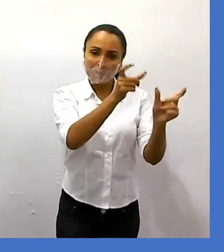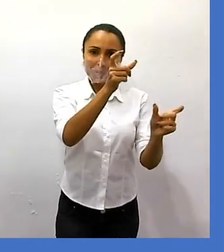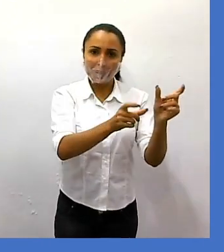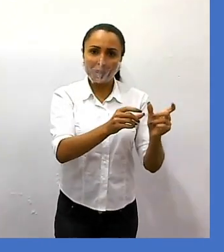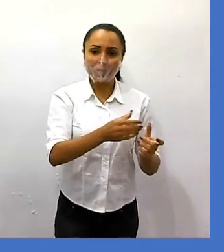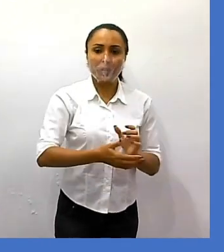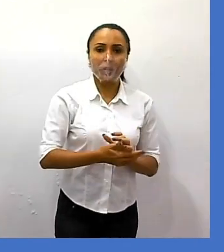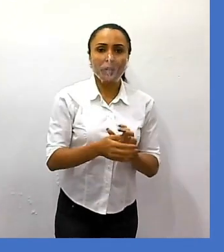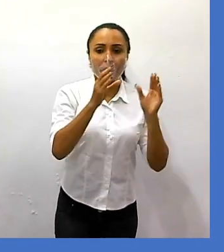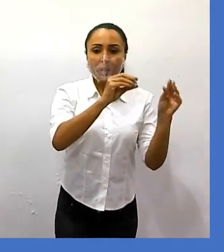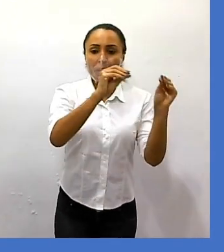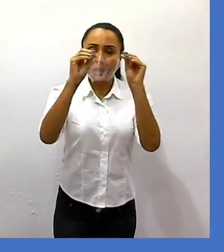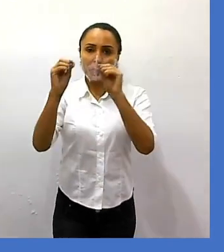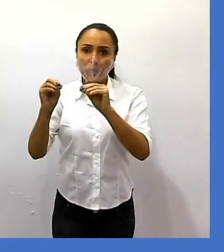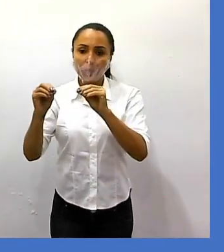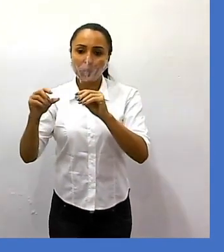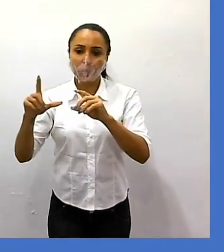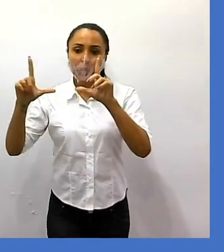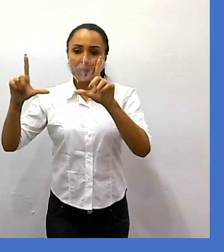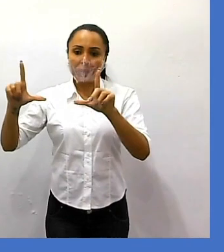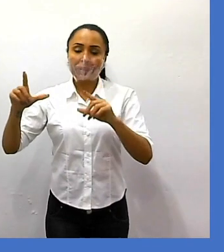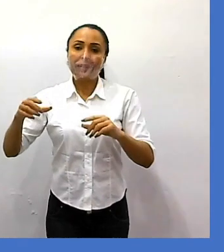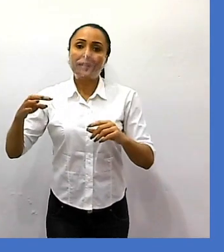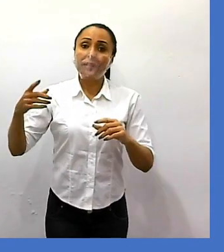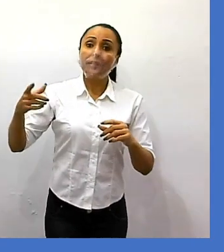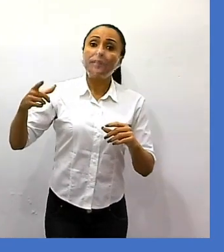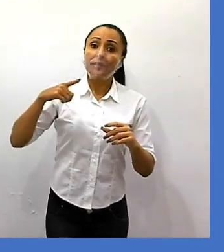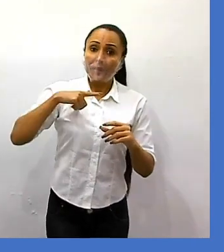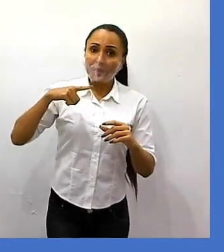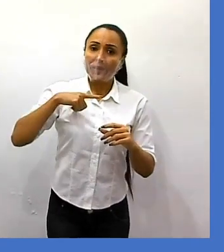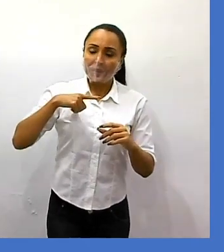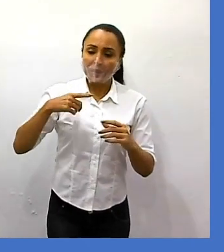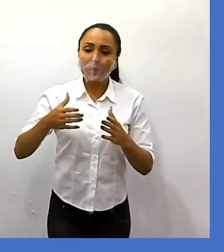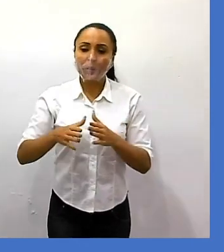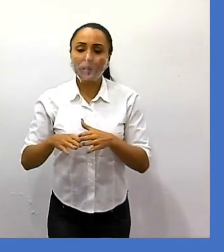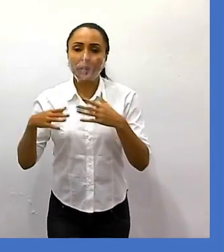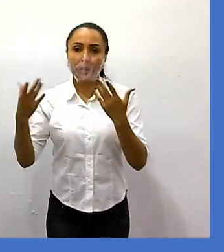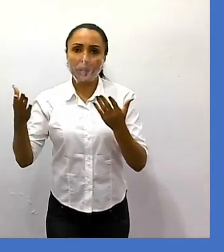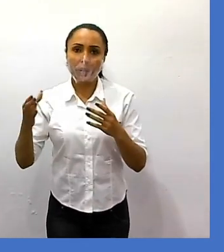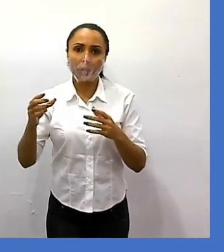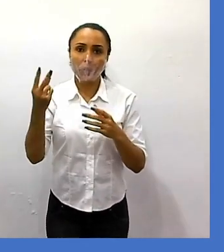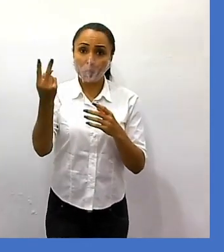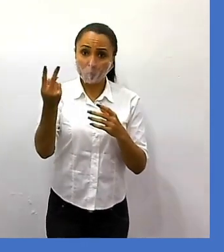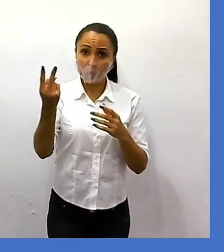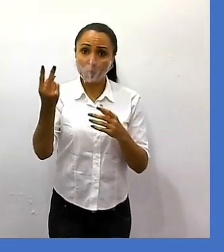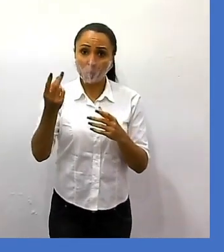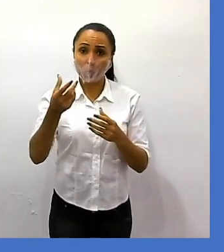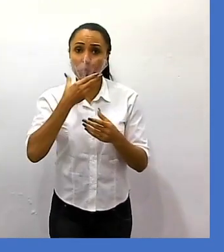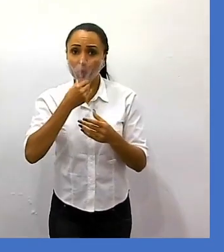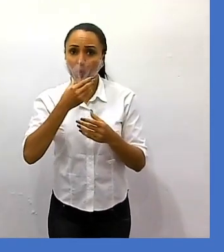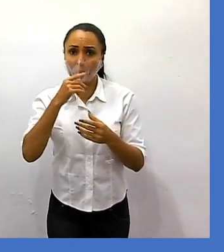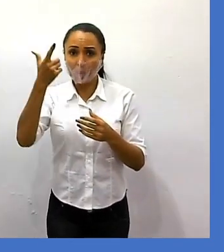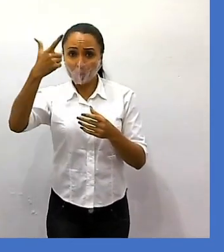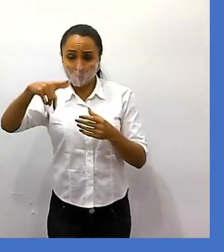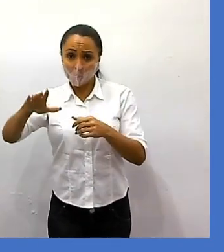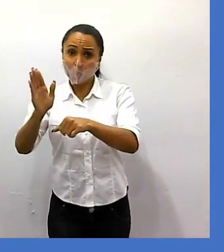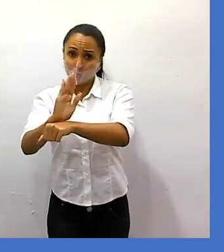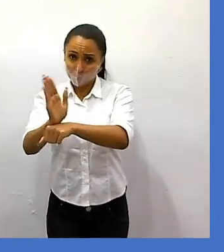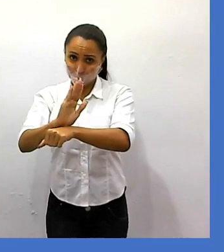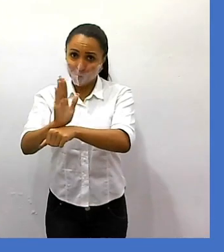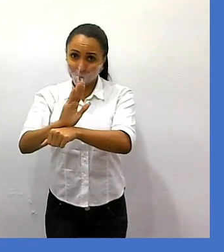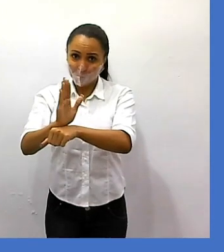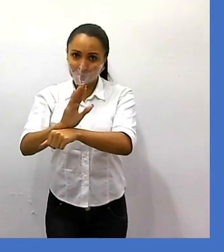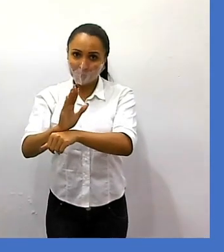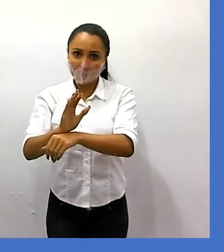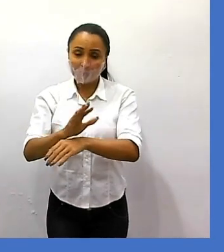na foto da direita, a gente tem também o Oscarito e o Grande Otelo em outro filme, né, em um outro momento,